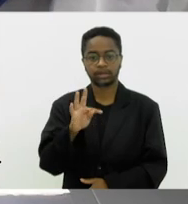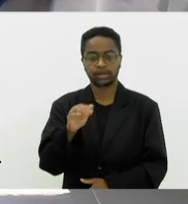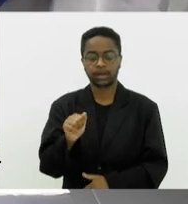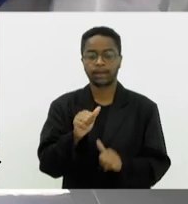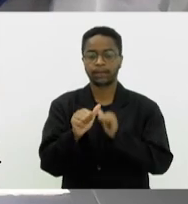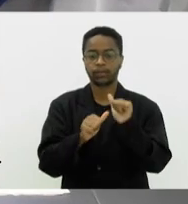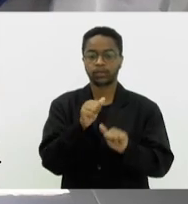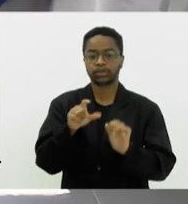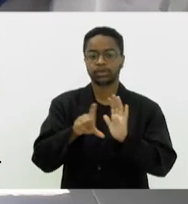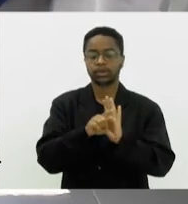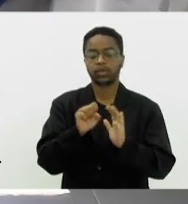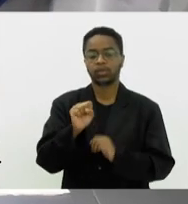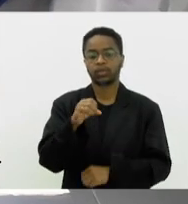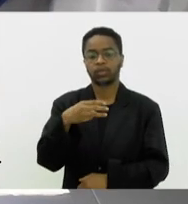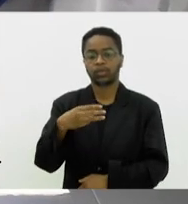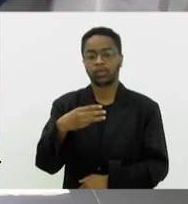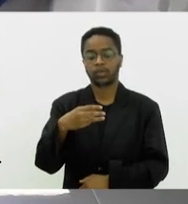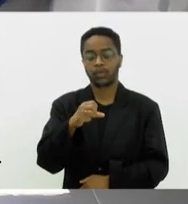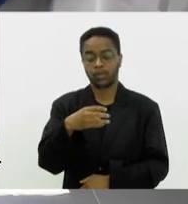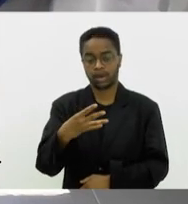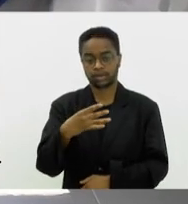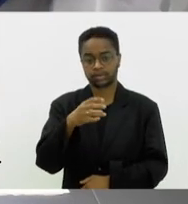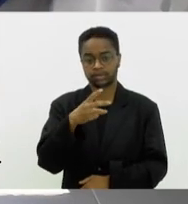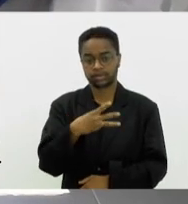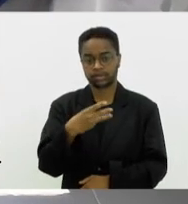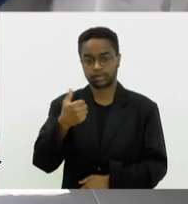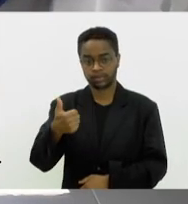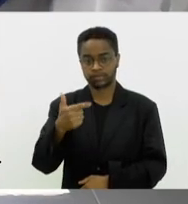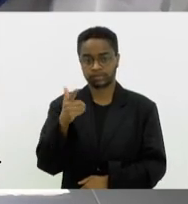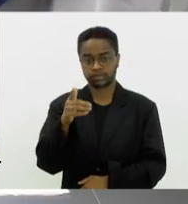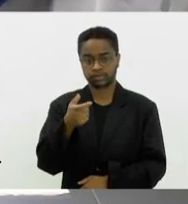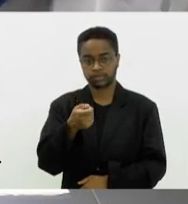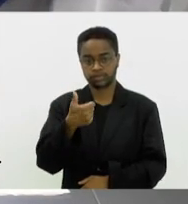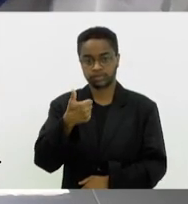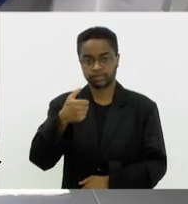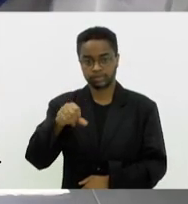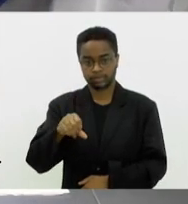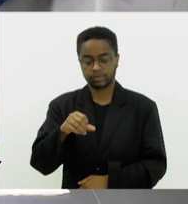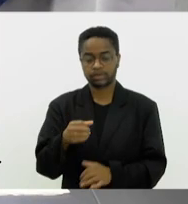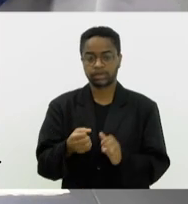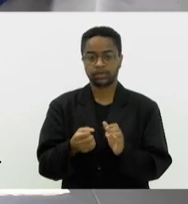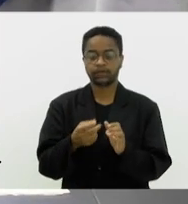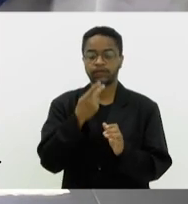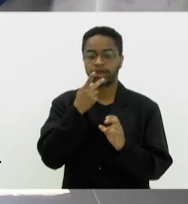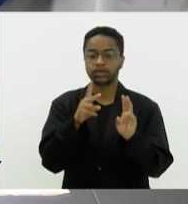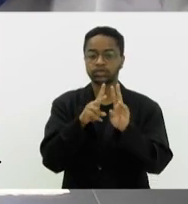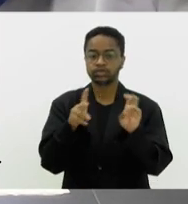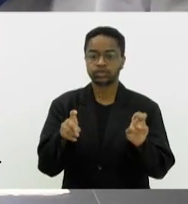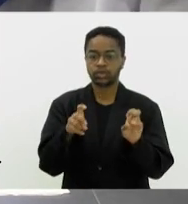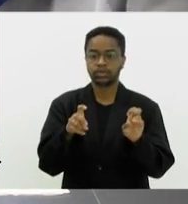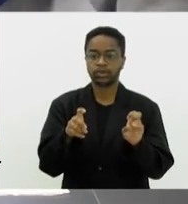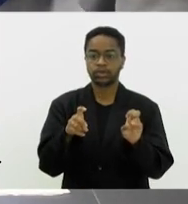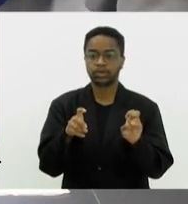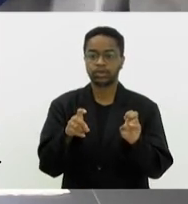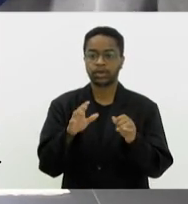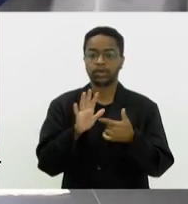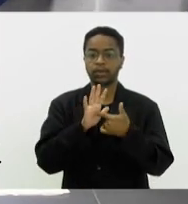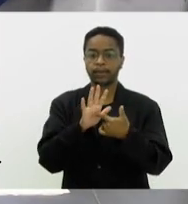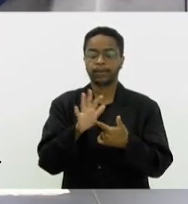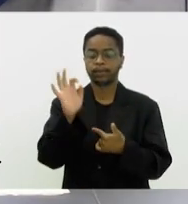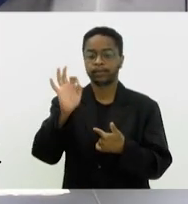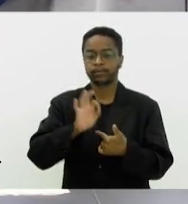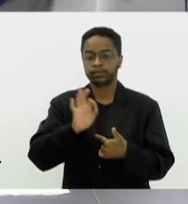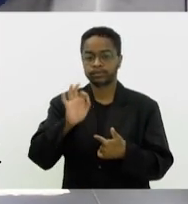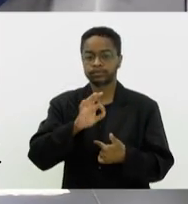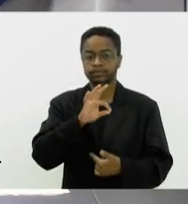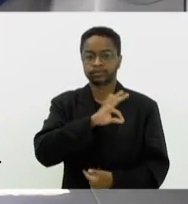número 8431, de 2019, que dispõe sobre a fixação de percentual de servidoras policiais